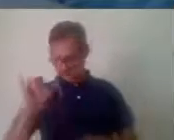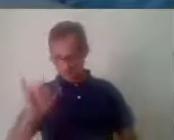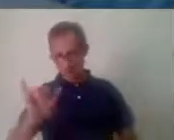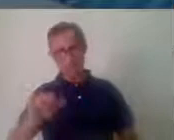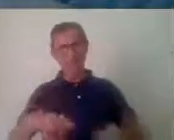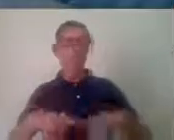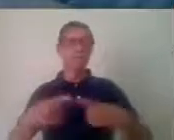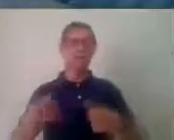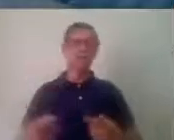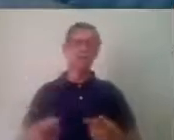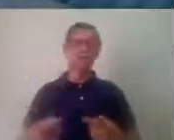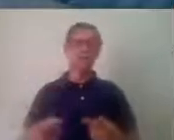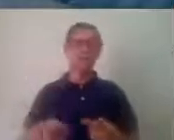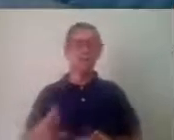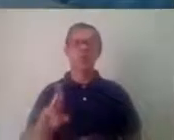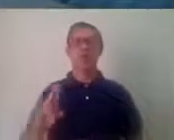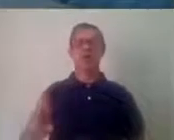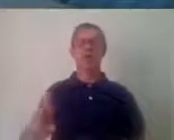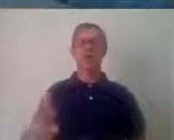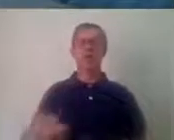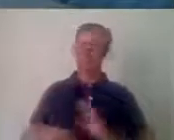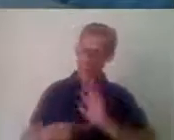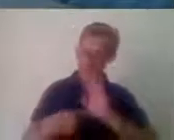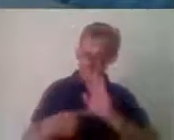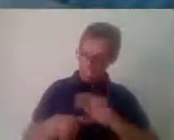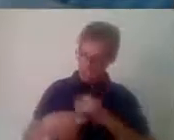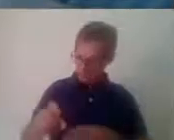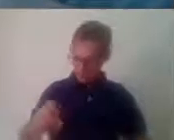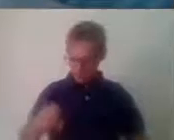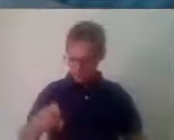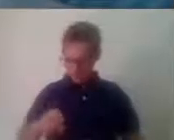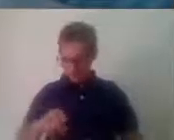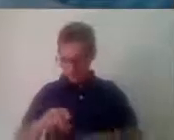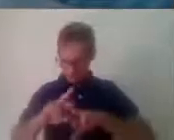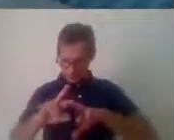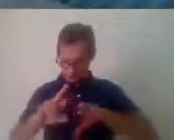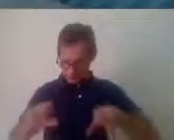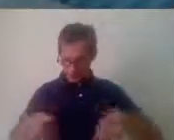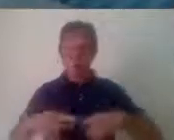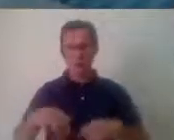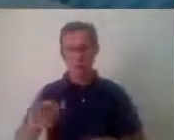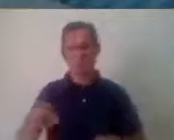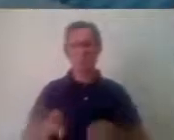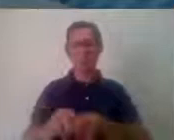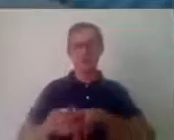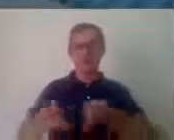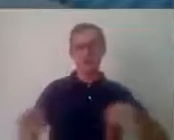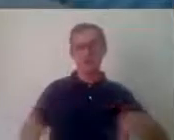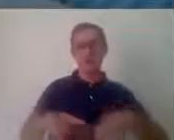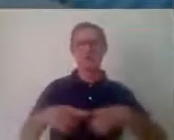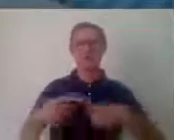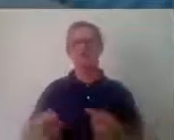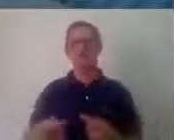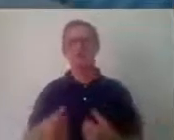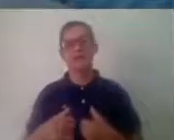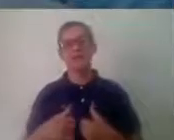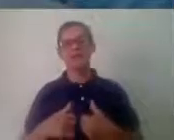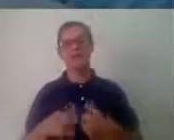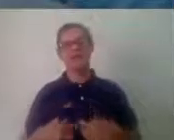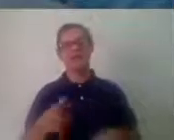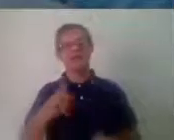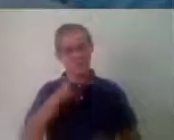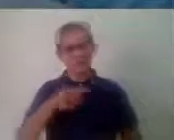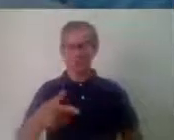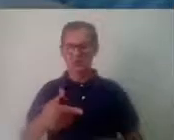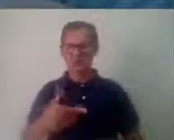y. Aquele R ali, ele está falando, olha, o seu x vai variar de tanto a tanto e o y de tanto a tanto. E aí você fala, professora, não tem